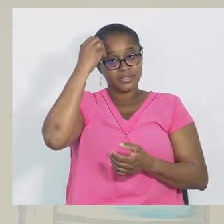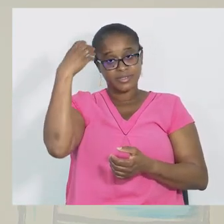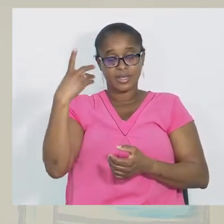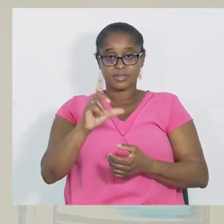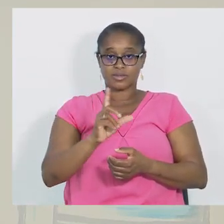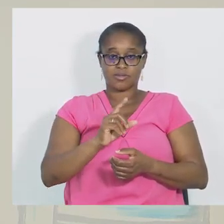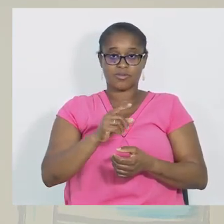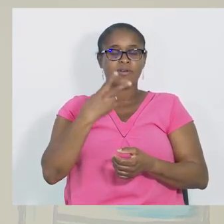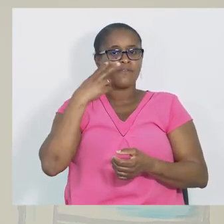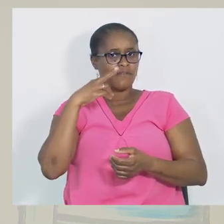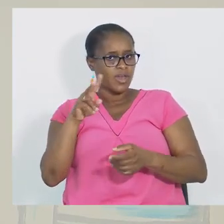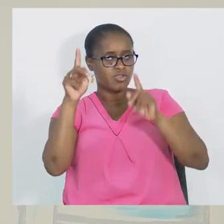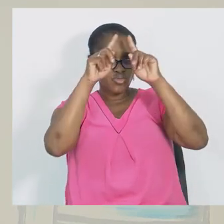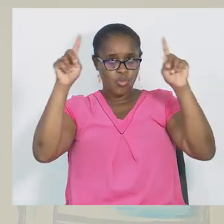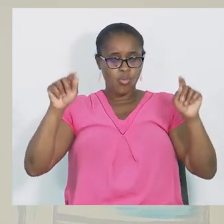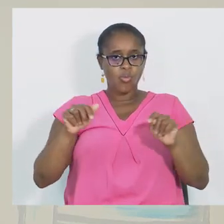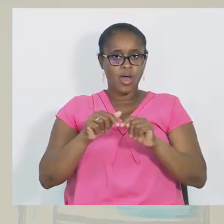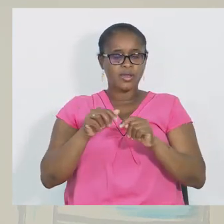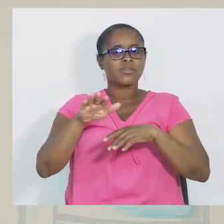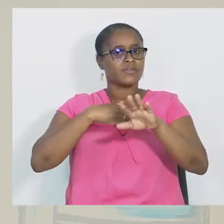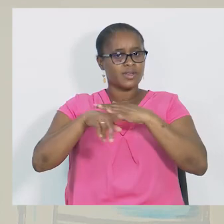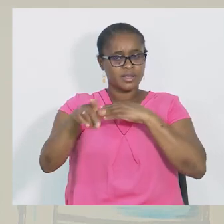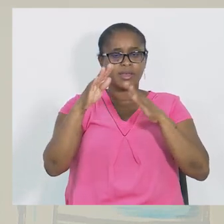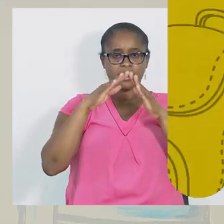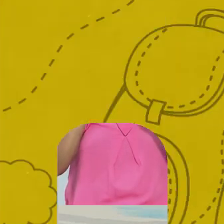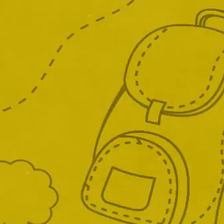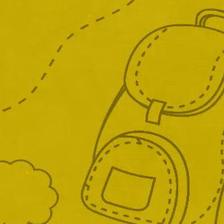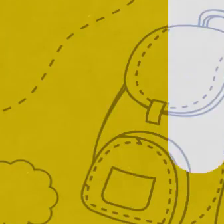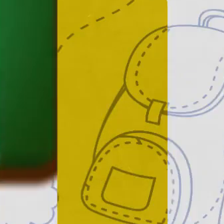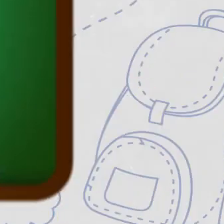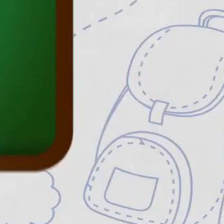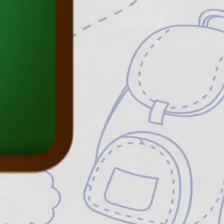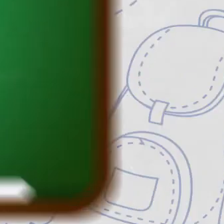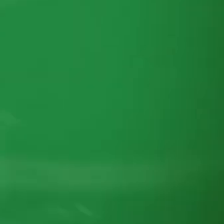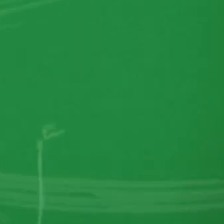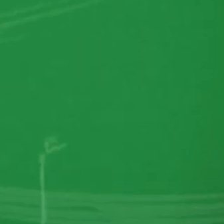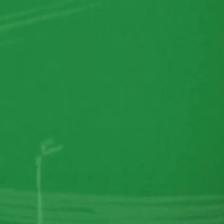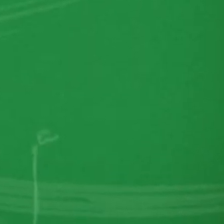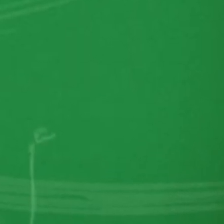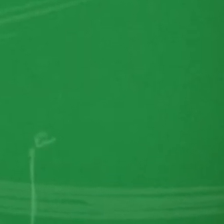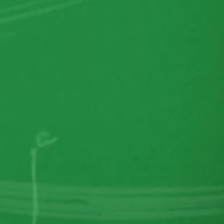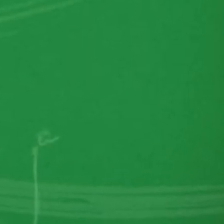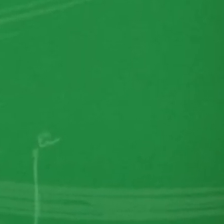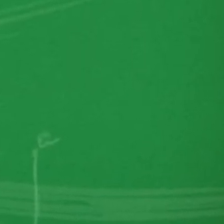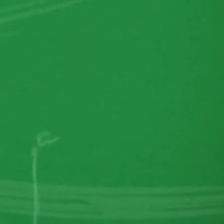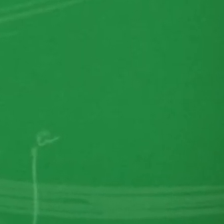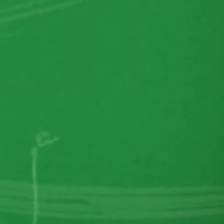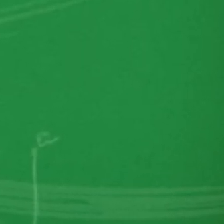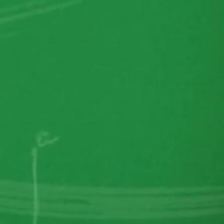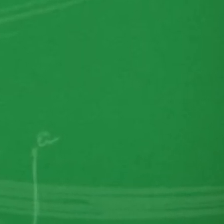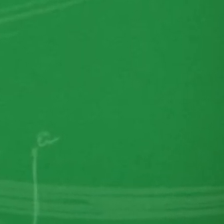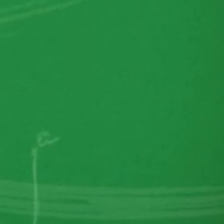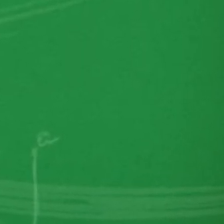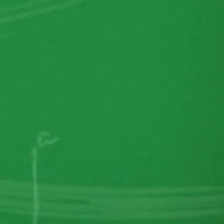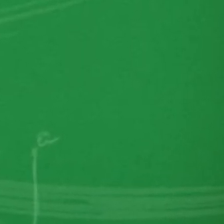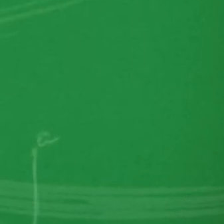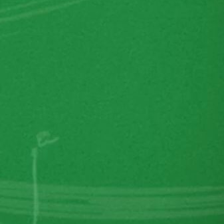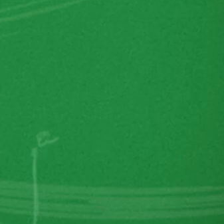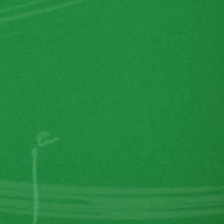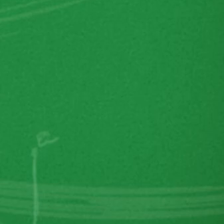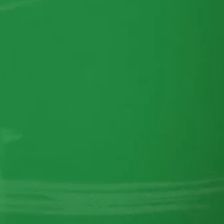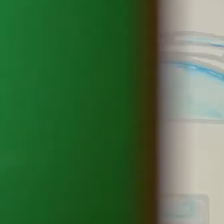singular. Ilha, que é o nome, não é? Muito bem. Vamos ver a frase